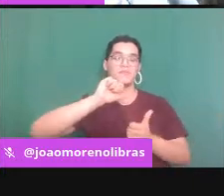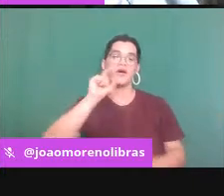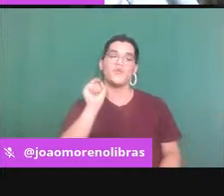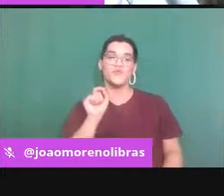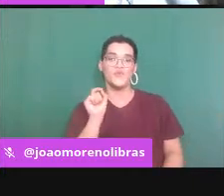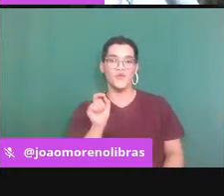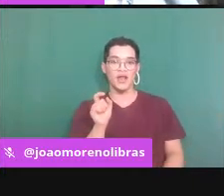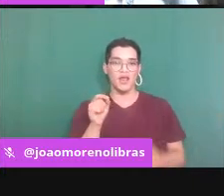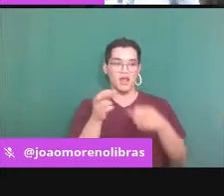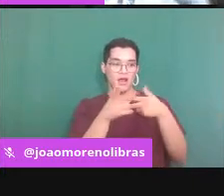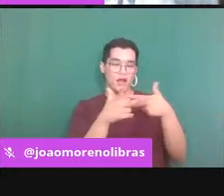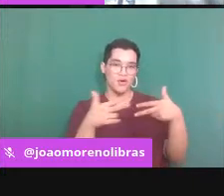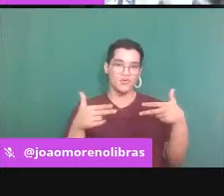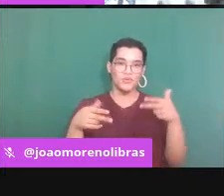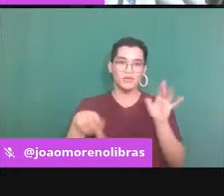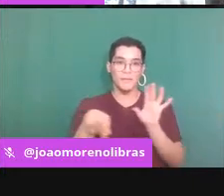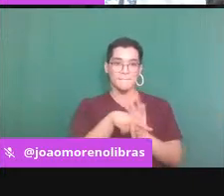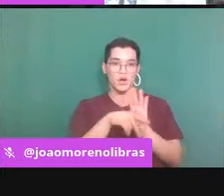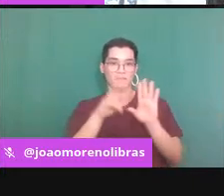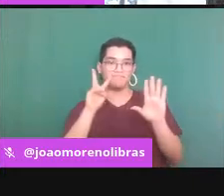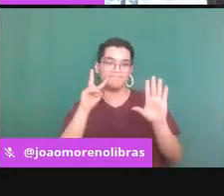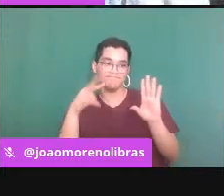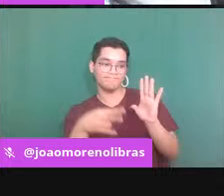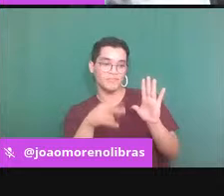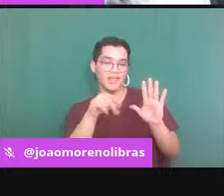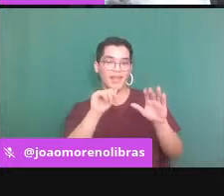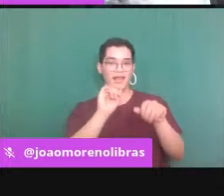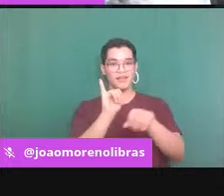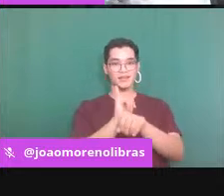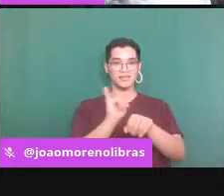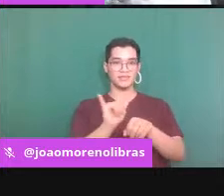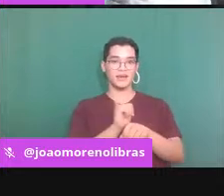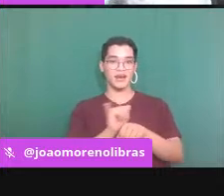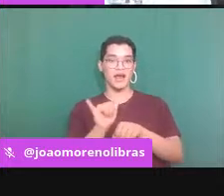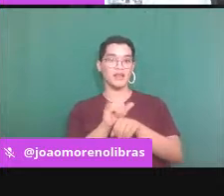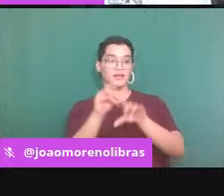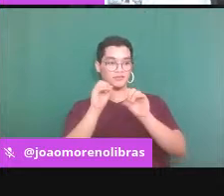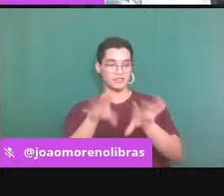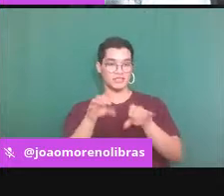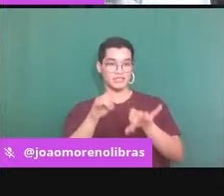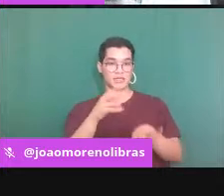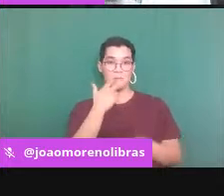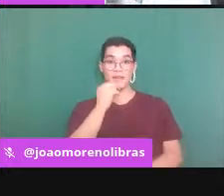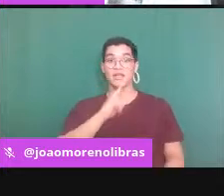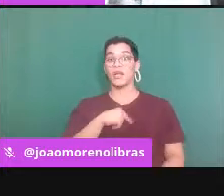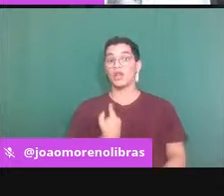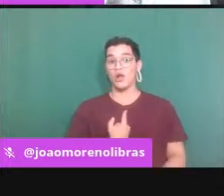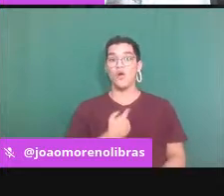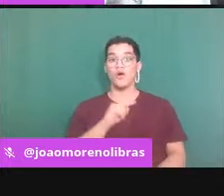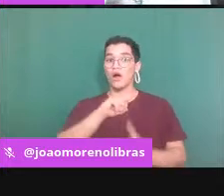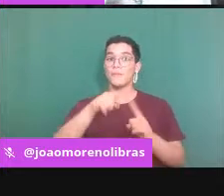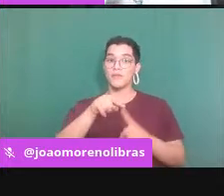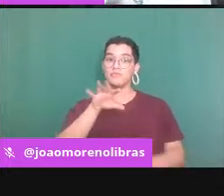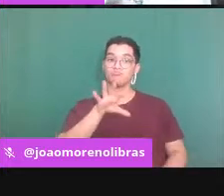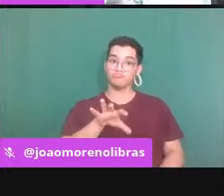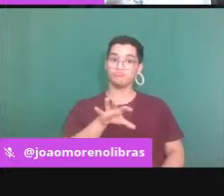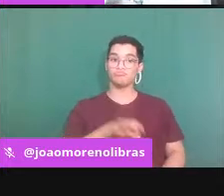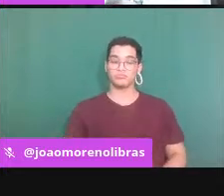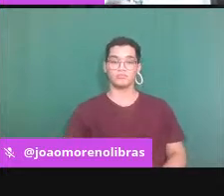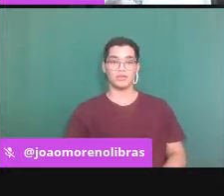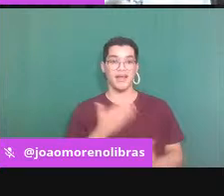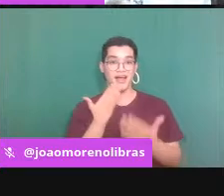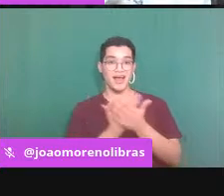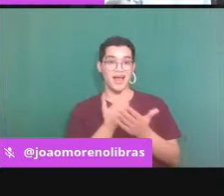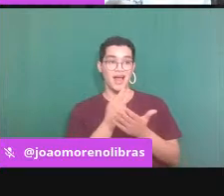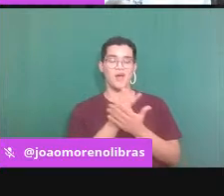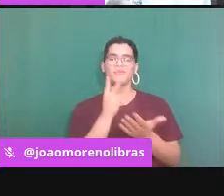aqueles elementos de análise em estratégias de ensino, que eu acho que todos nós buscamos isso, né? Toda aula é uma pesquisa, né?